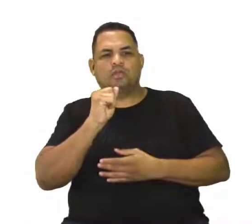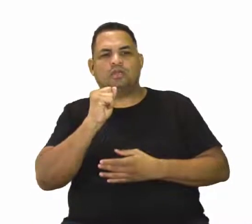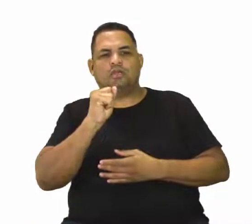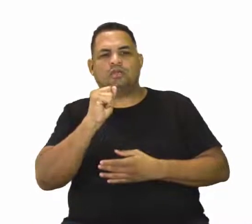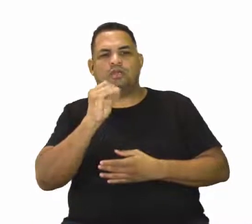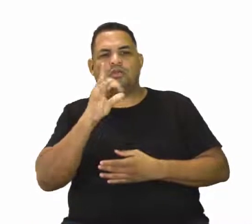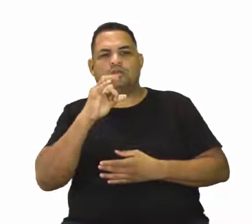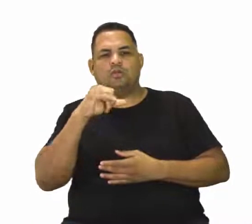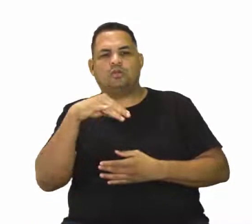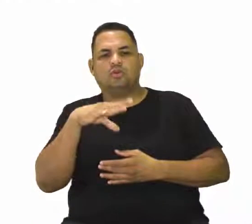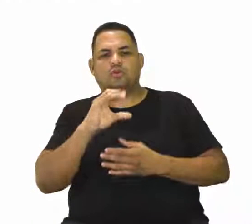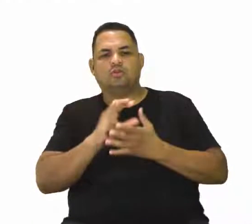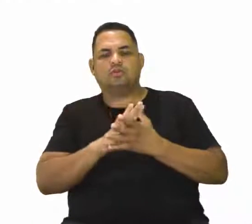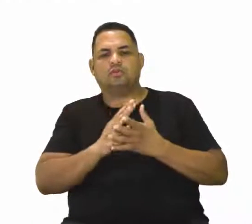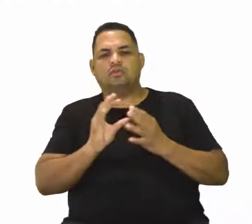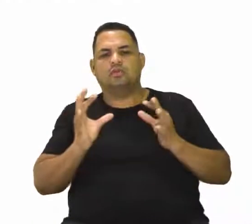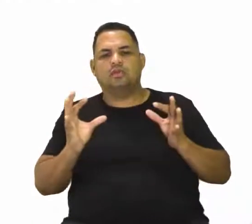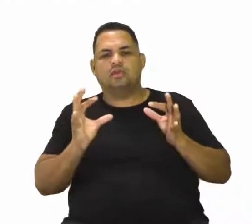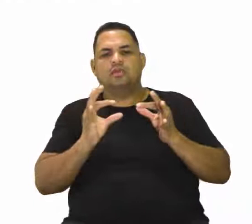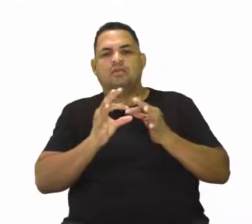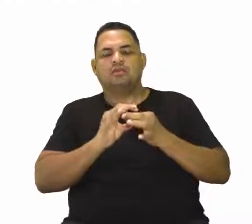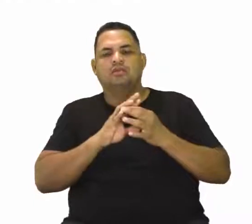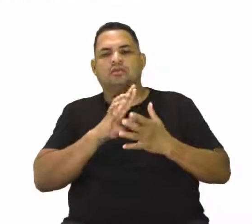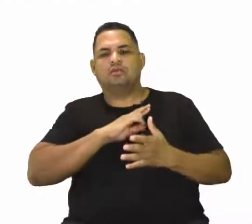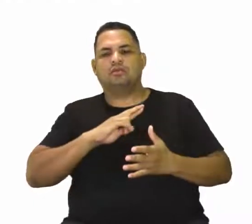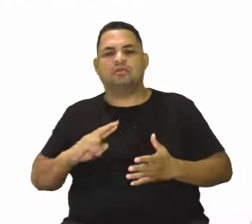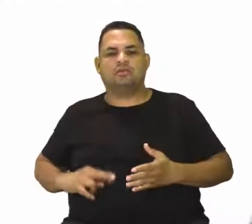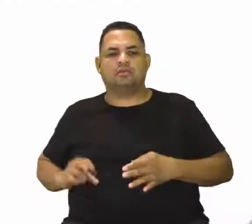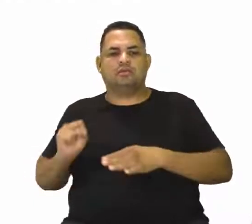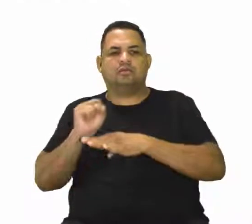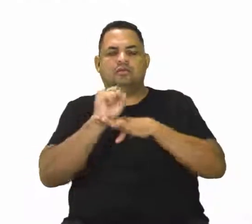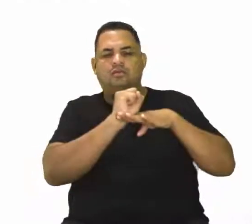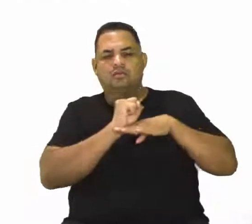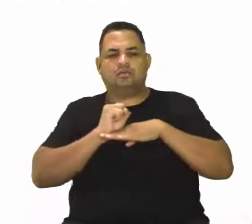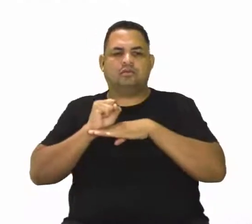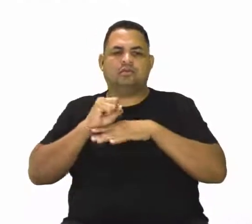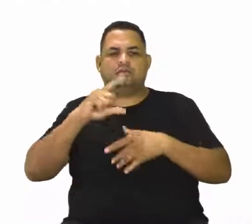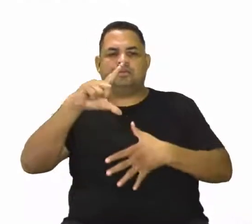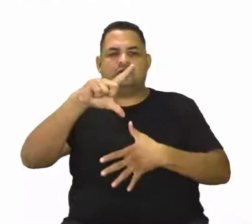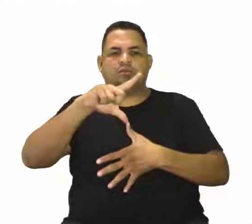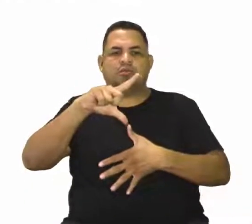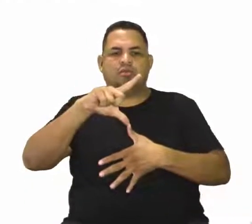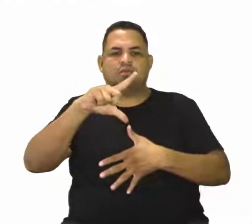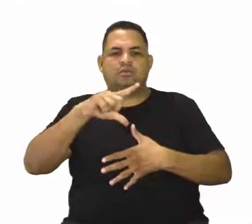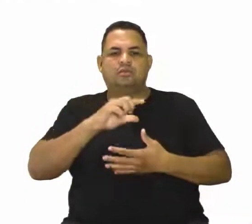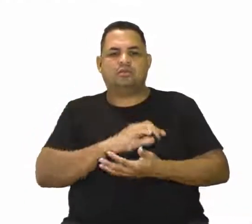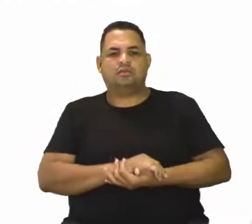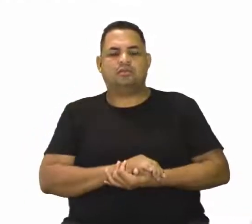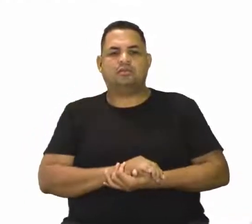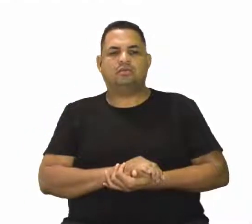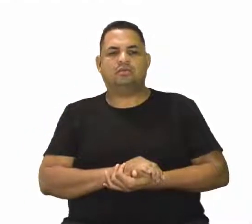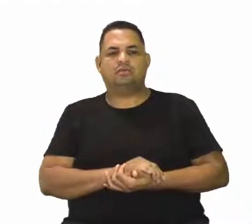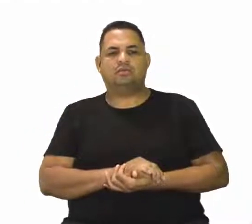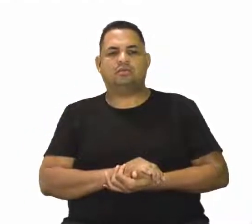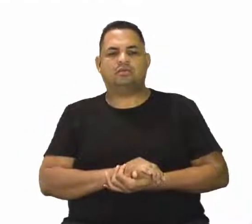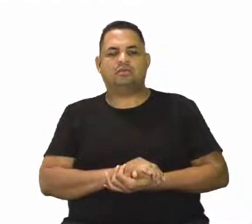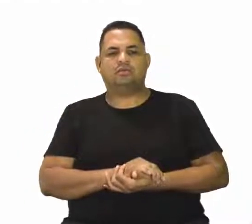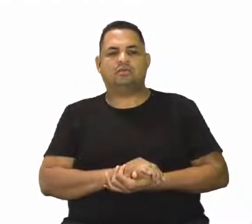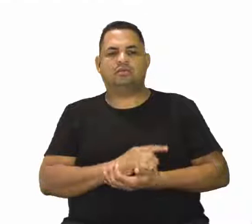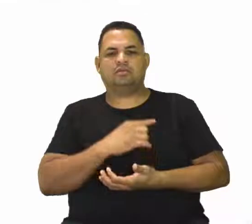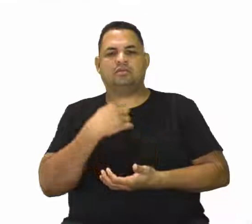acrônimo para União das repúblicas socialistas latino-americano ok